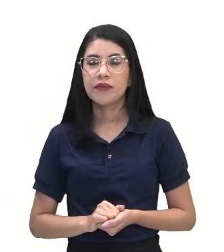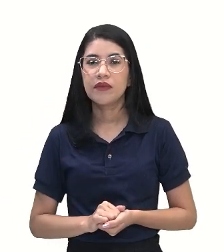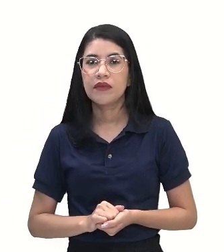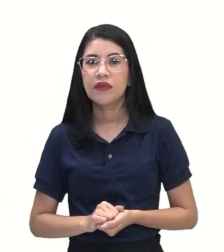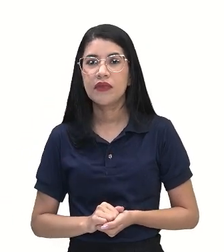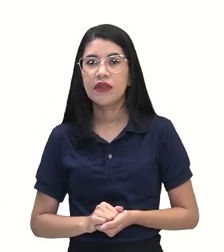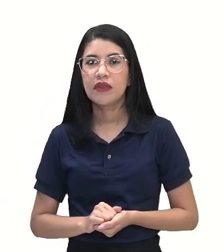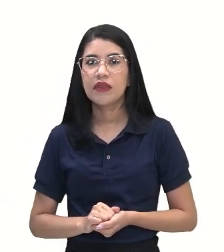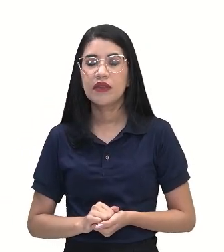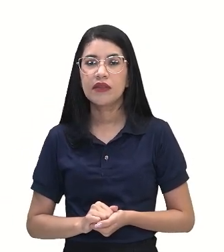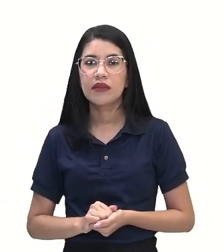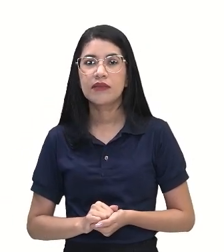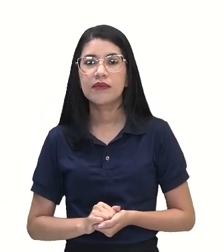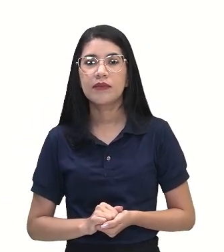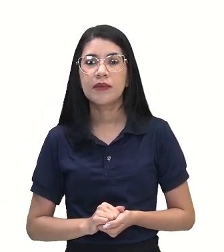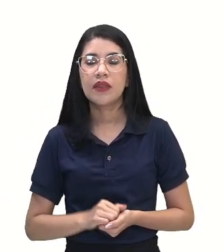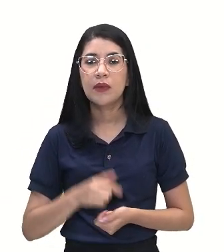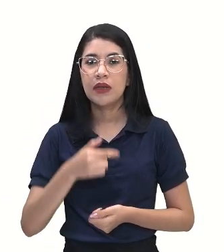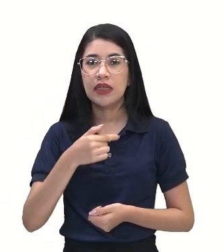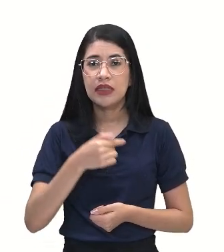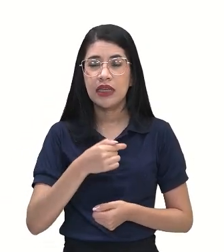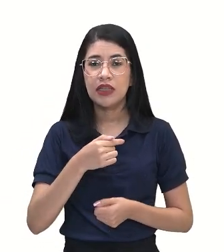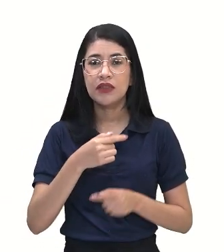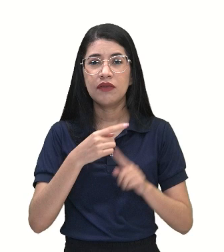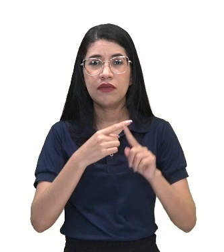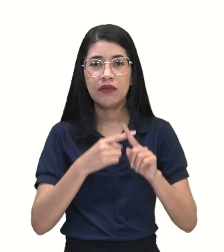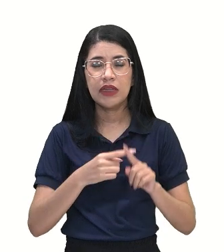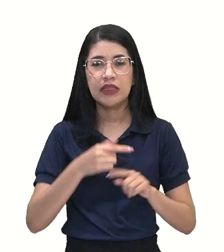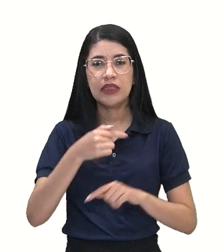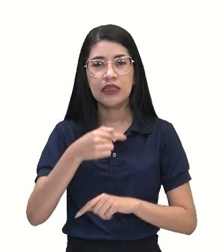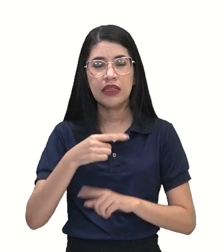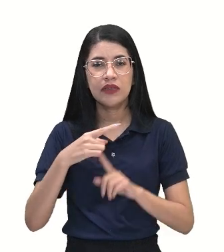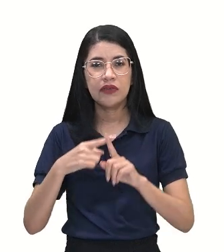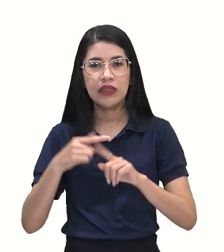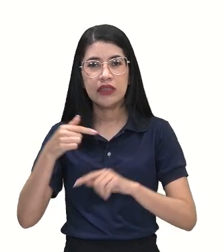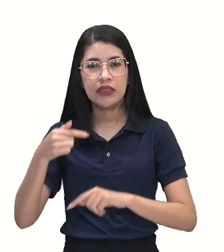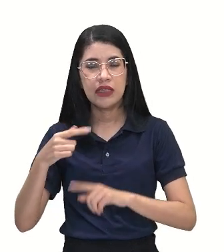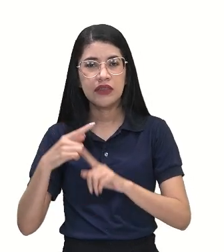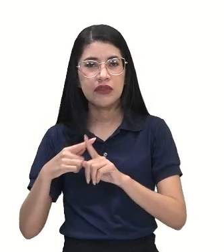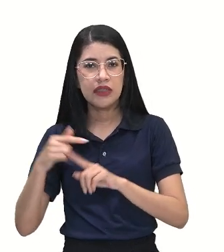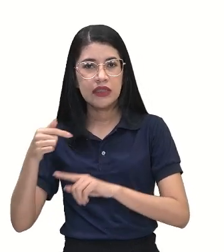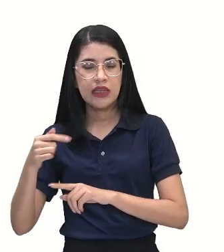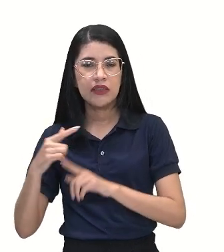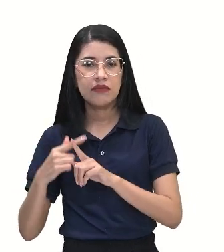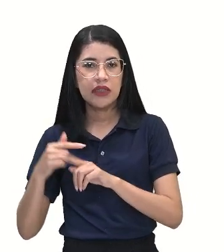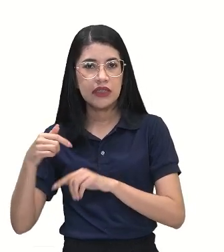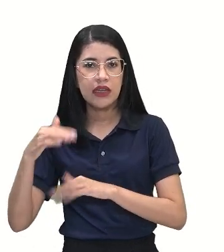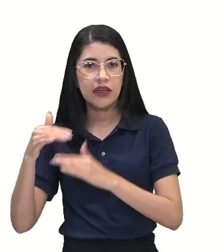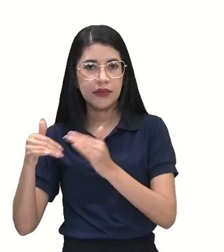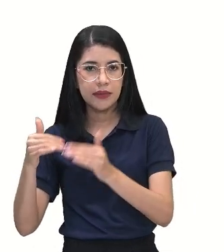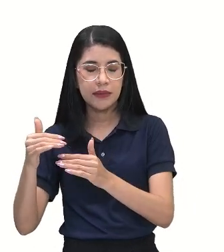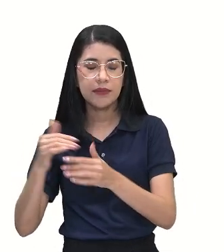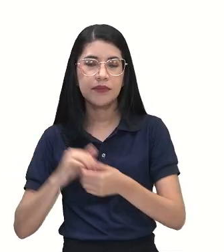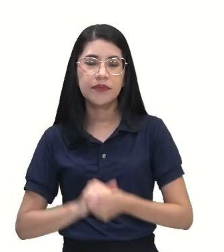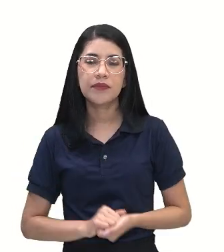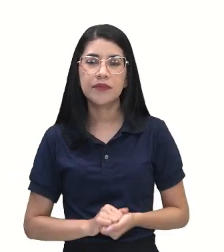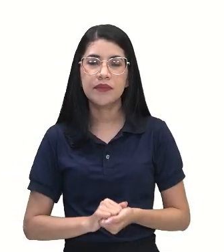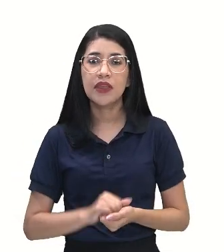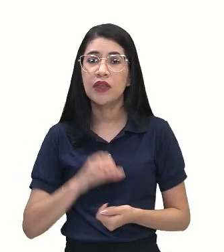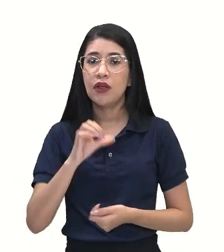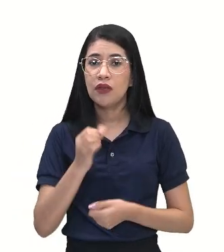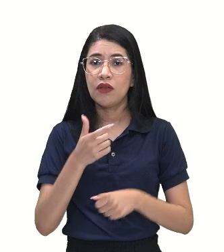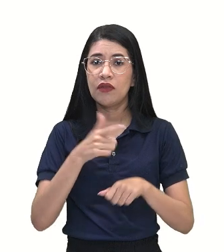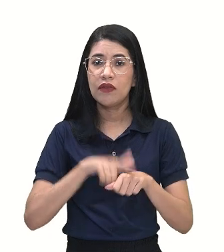gente, é o 7 multiplicado 9 vezes, tá? Não é 7 vezes 9, é 7 vezes 7 vezes 7 vezes 7,